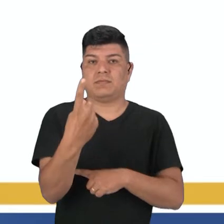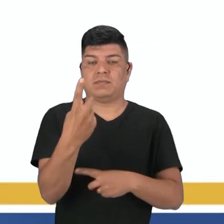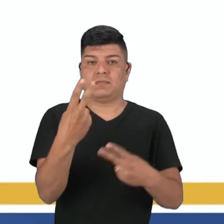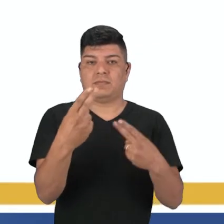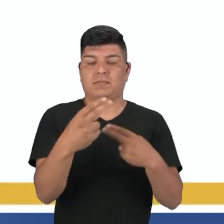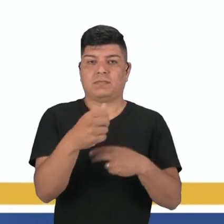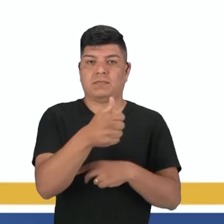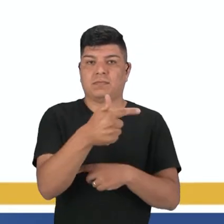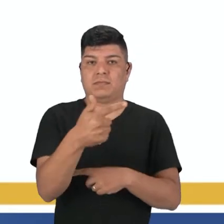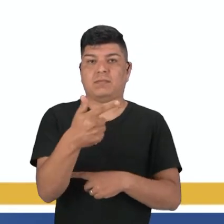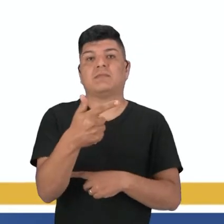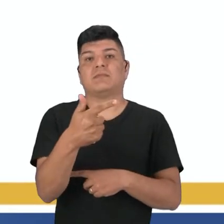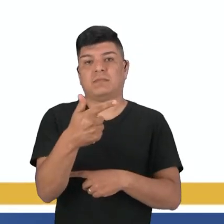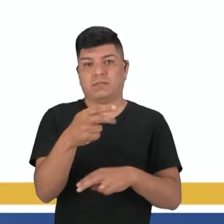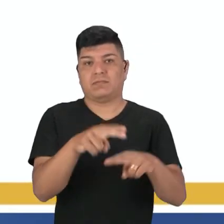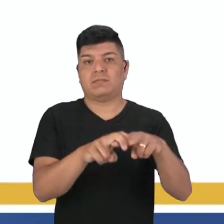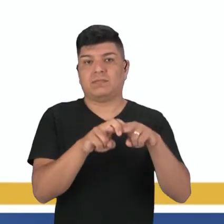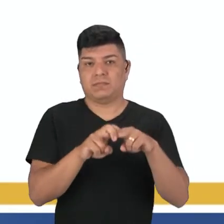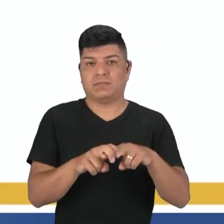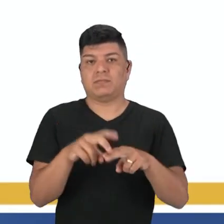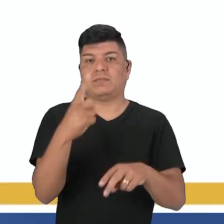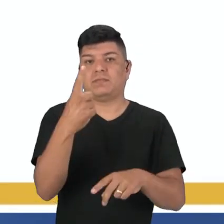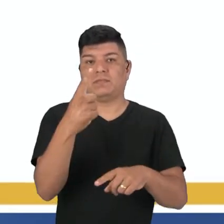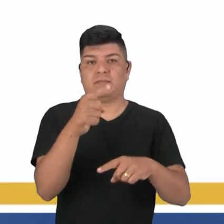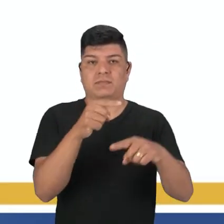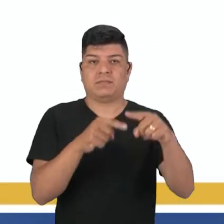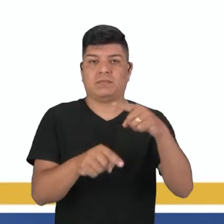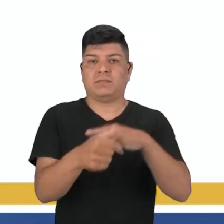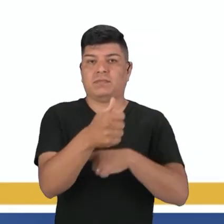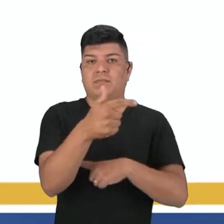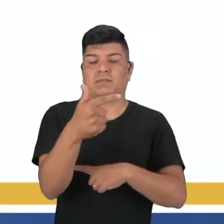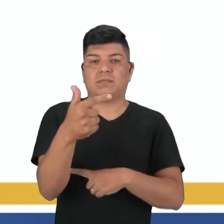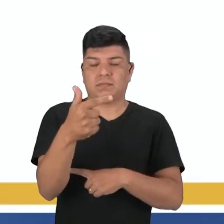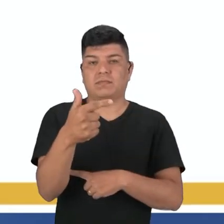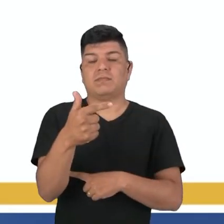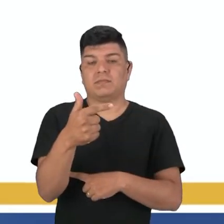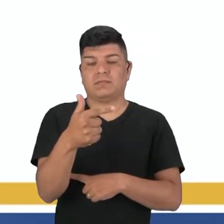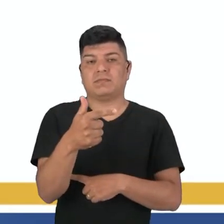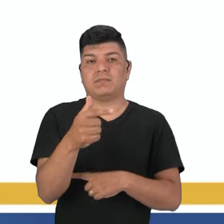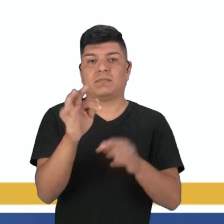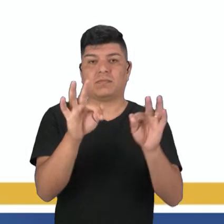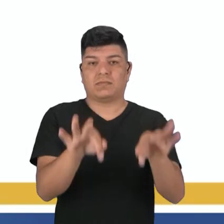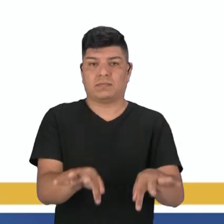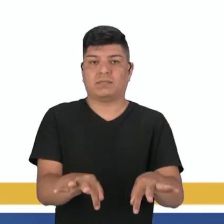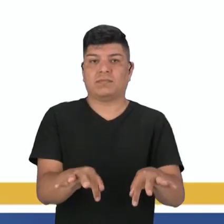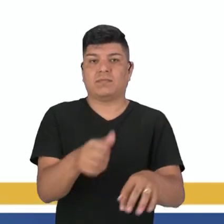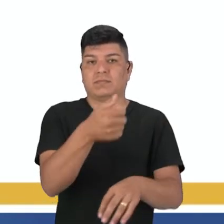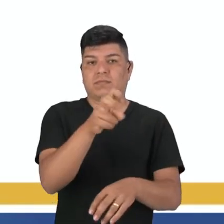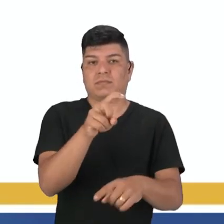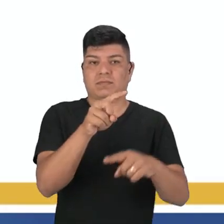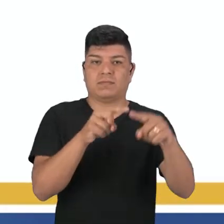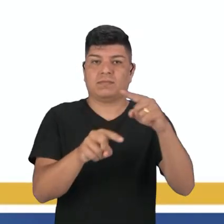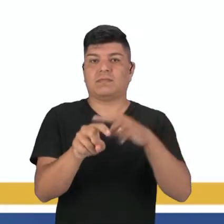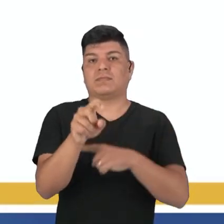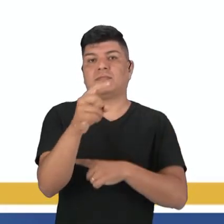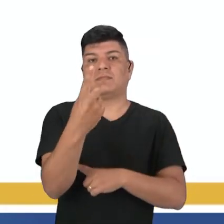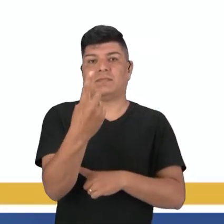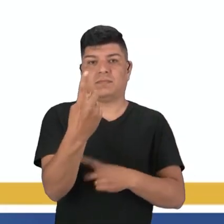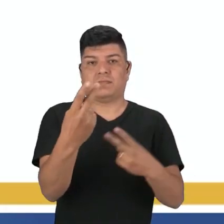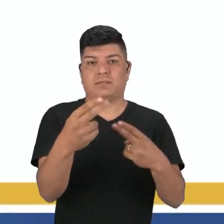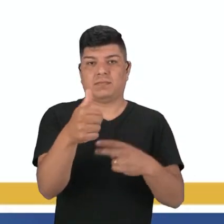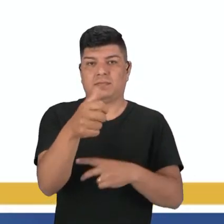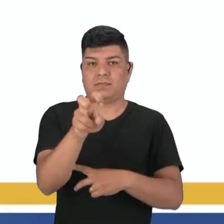é igual a 12. Portanto, 1 é divisor de 12. E, nosso último exemplo, 15 dividido para 1 é igual a